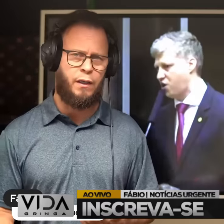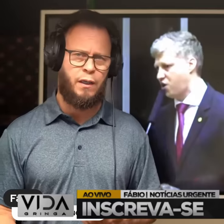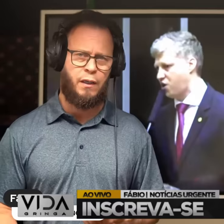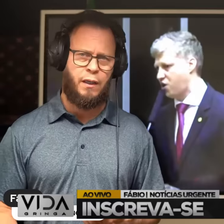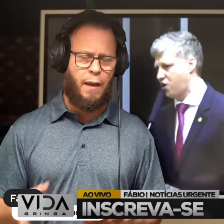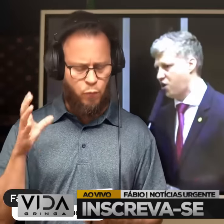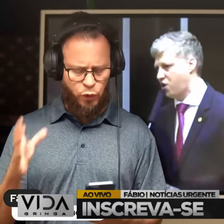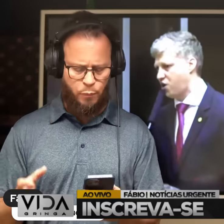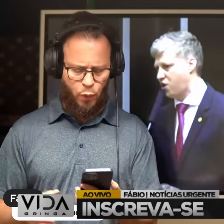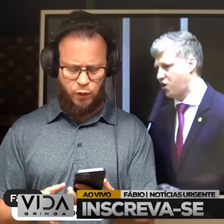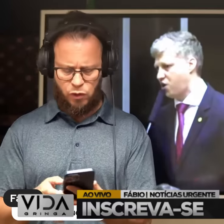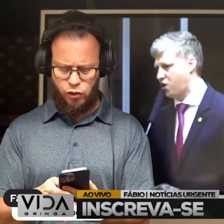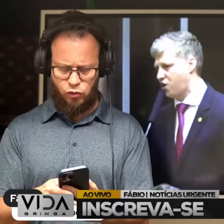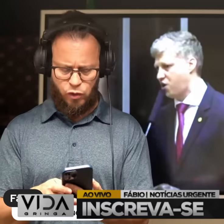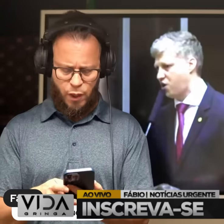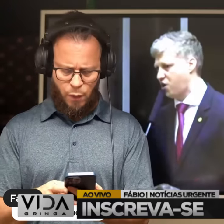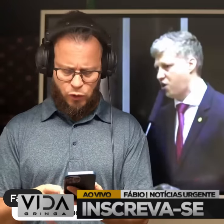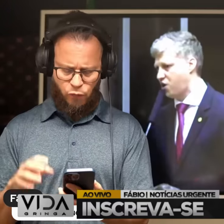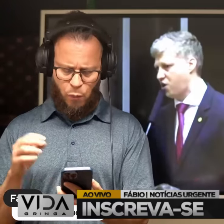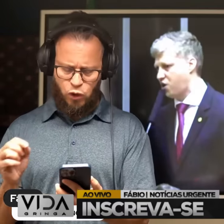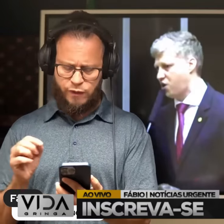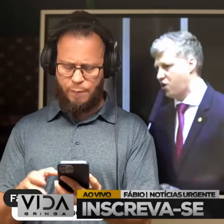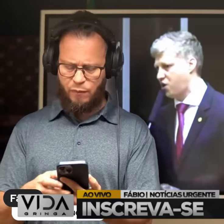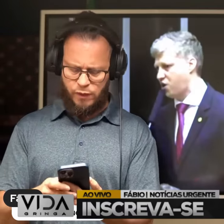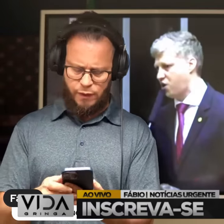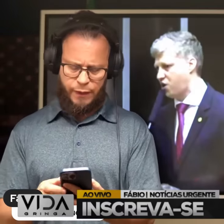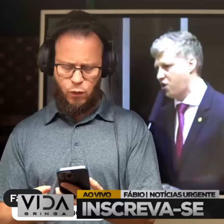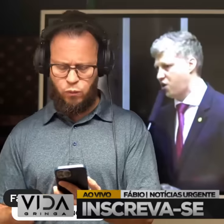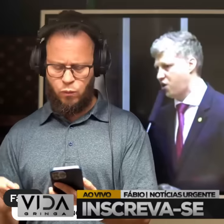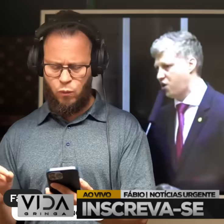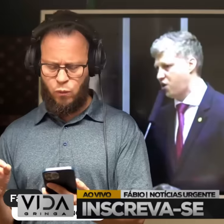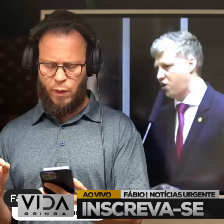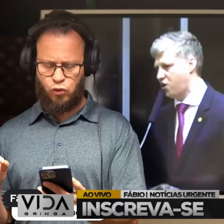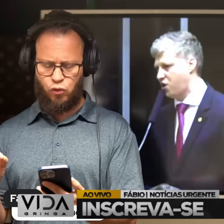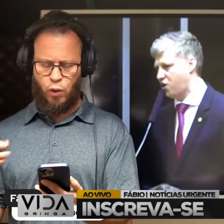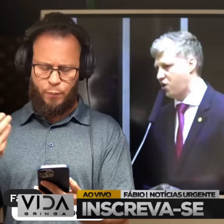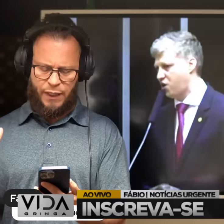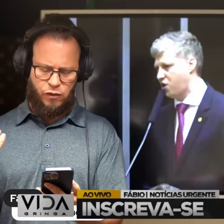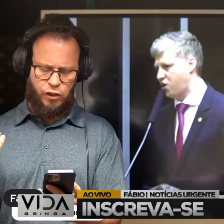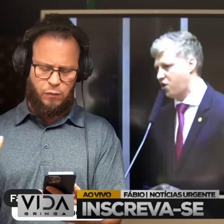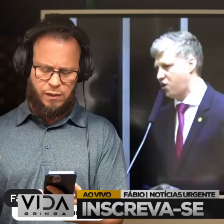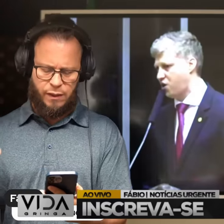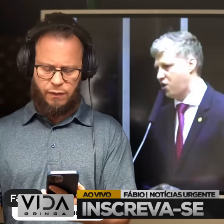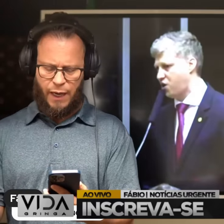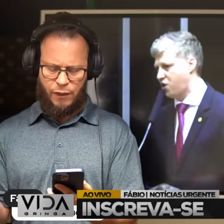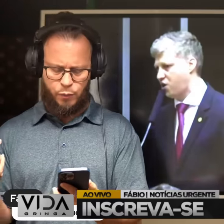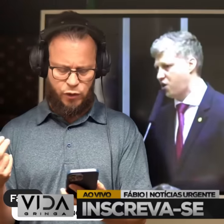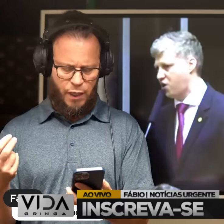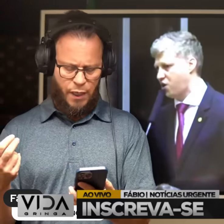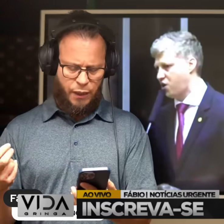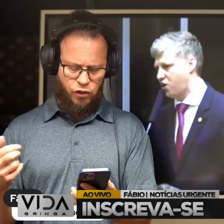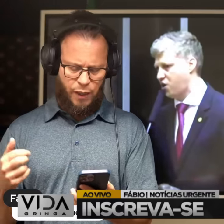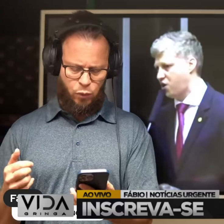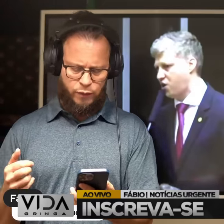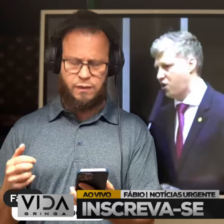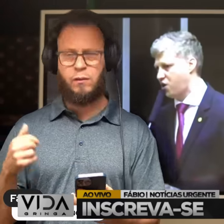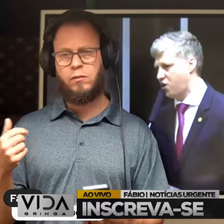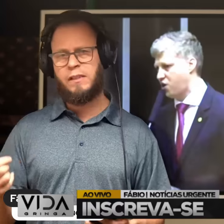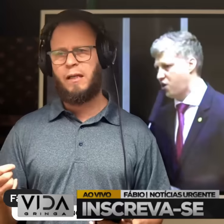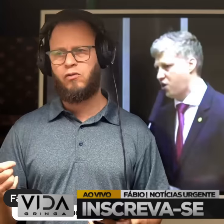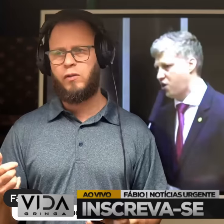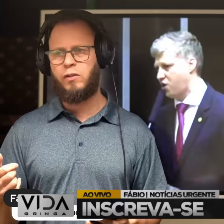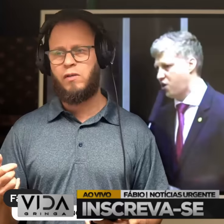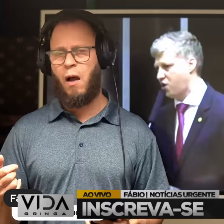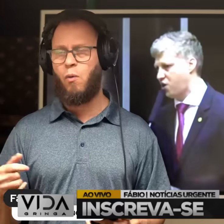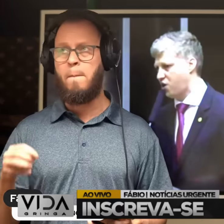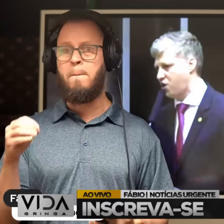apoia. É muito importante isso. Pessoal, vou mostrar para vocês aqui uma surpresa, digamos assim, entre aspas, que está acontecendo nos